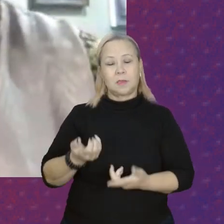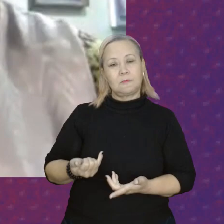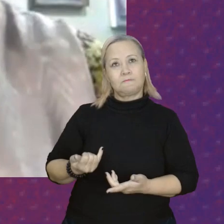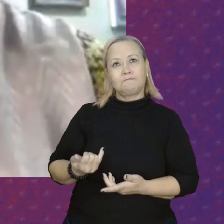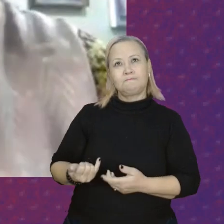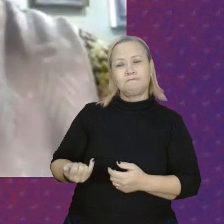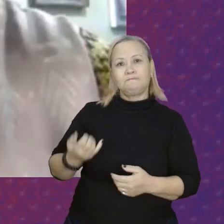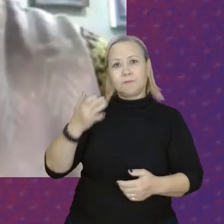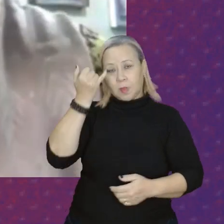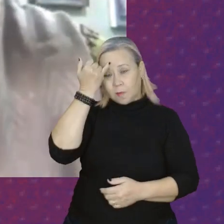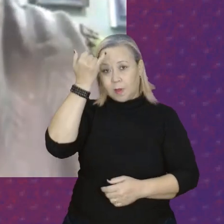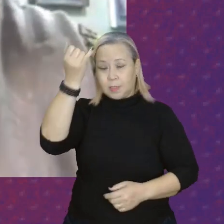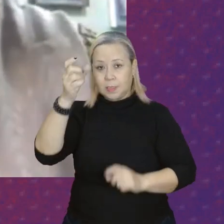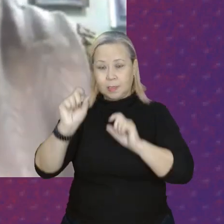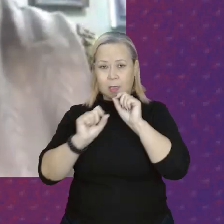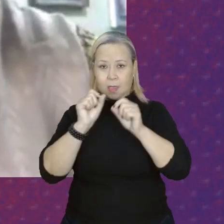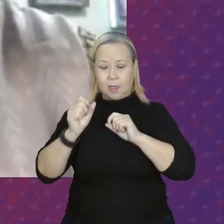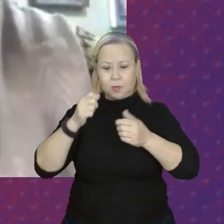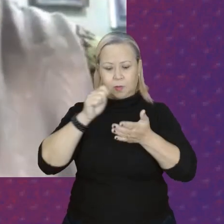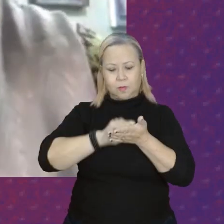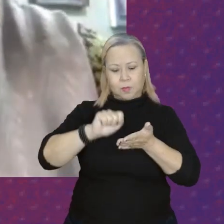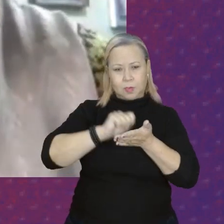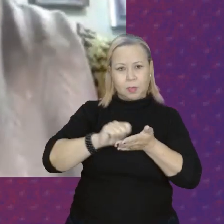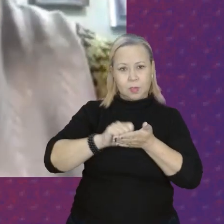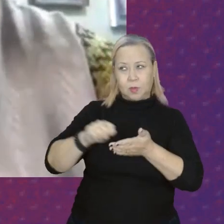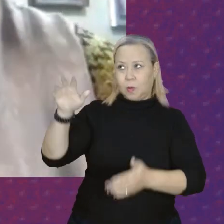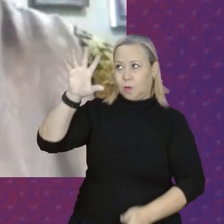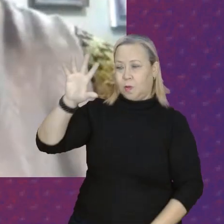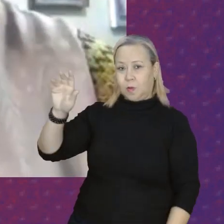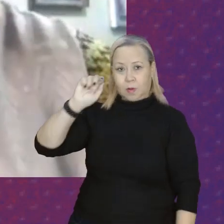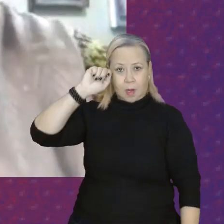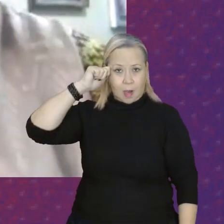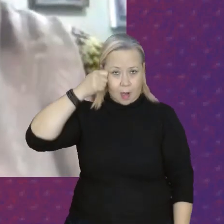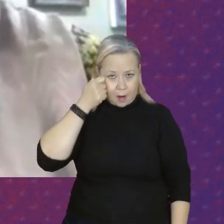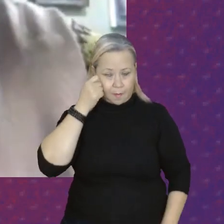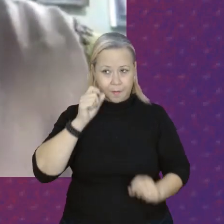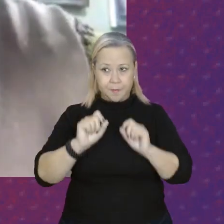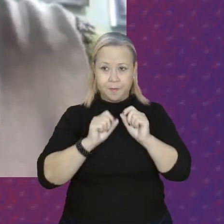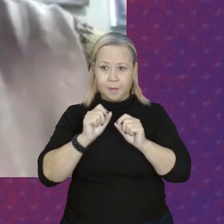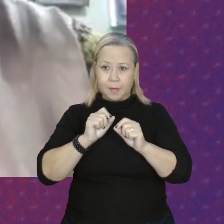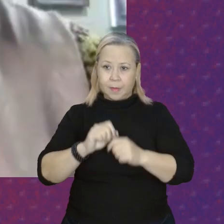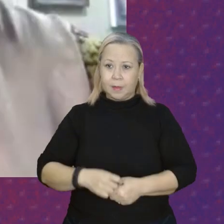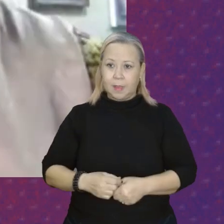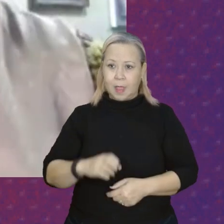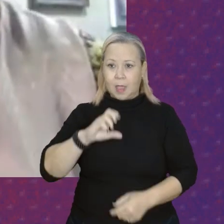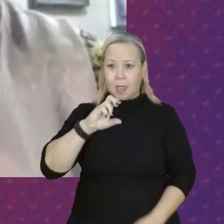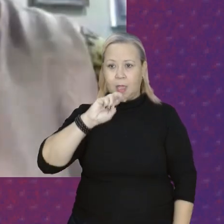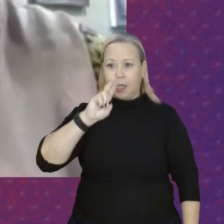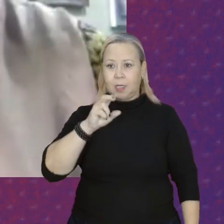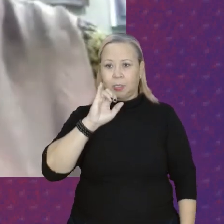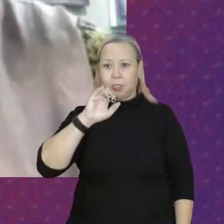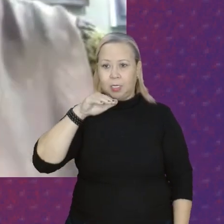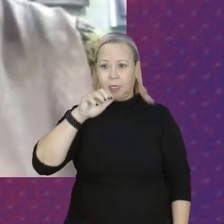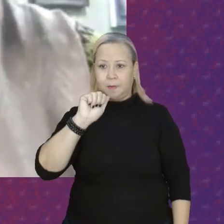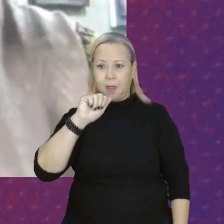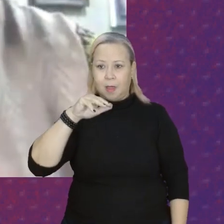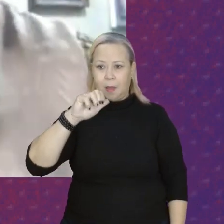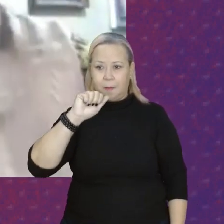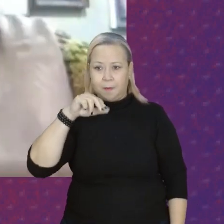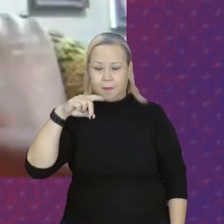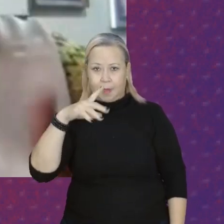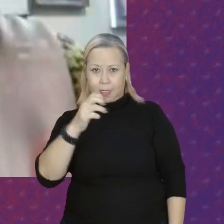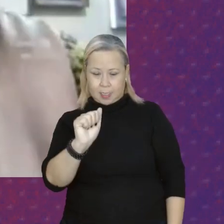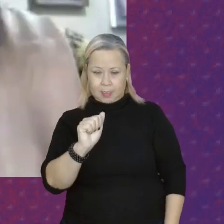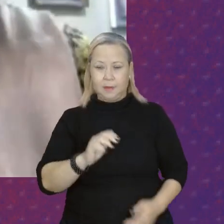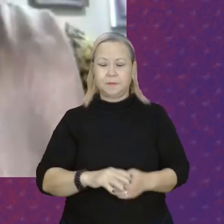de uma escritora nigeriana bastante conhecida, né, que é a Chimamanda Adichie. Ela